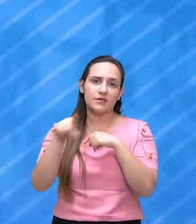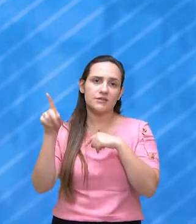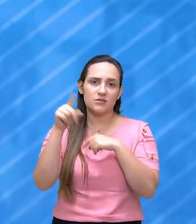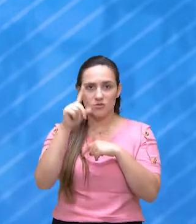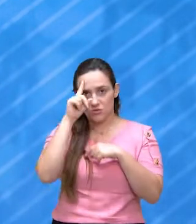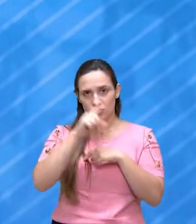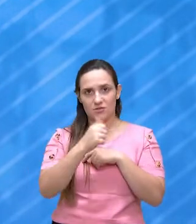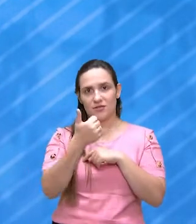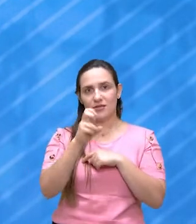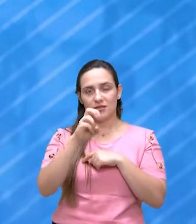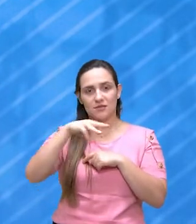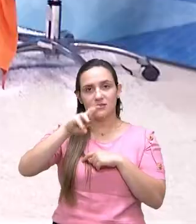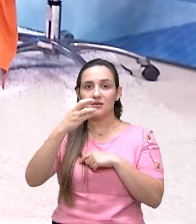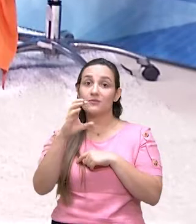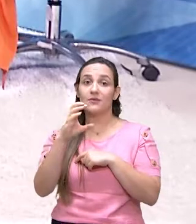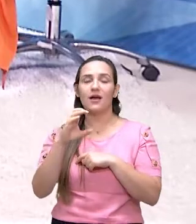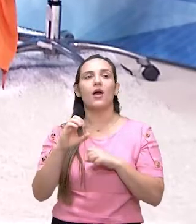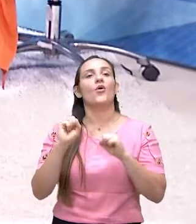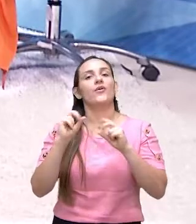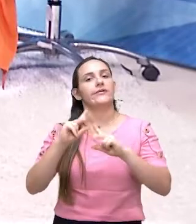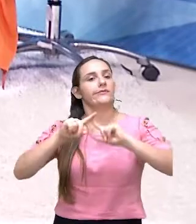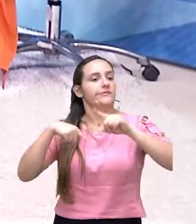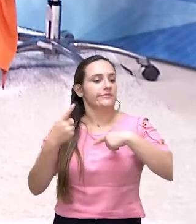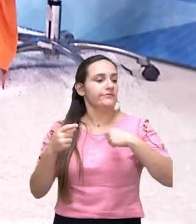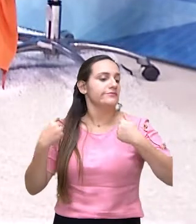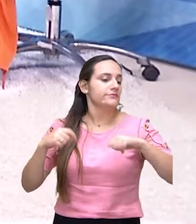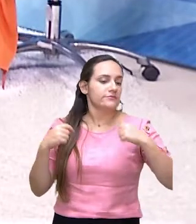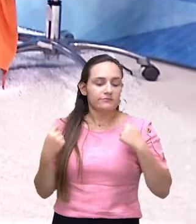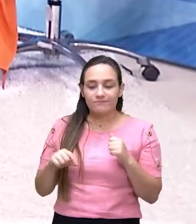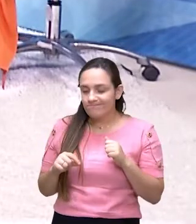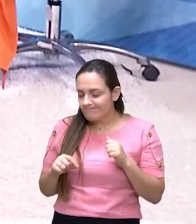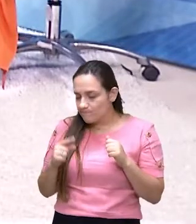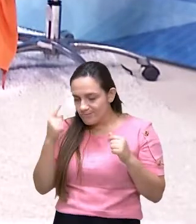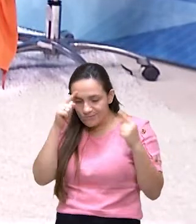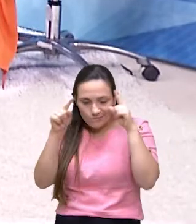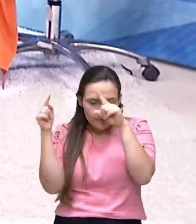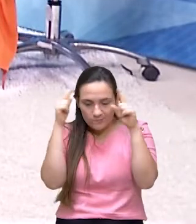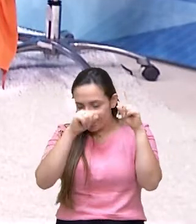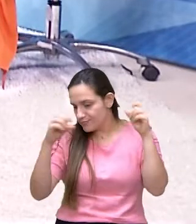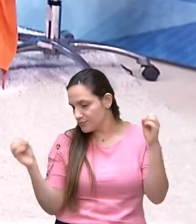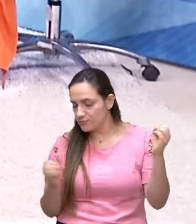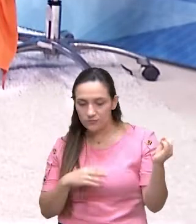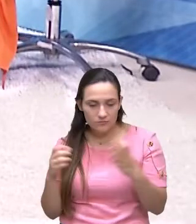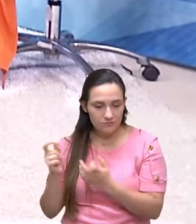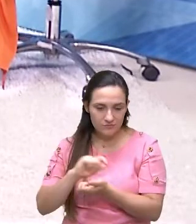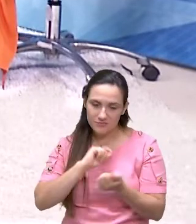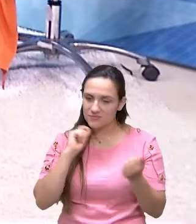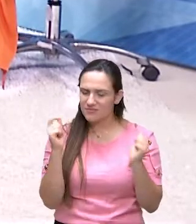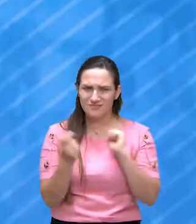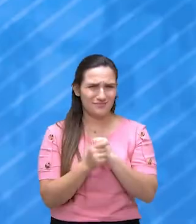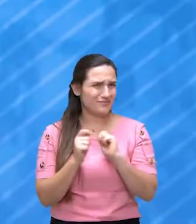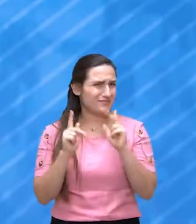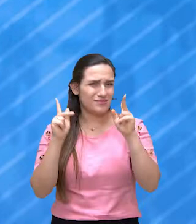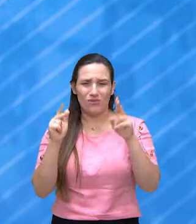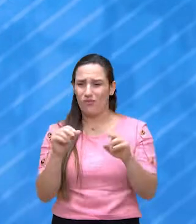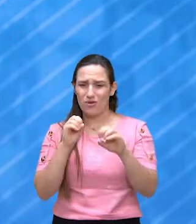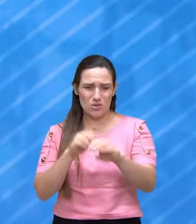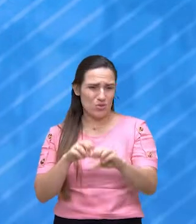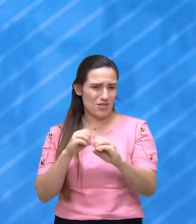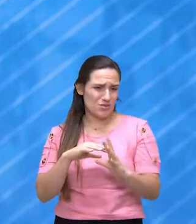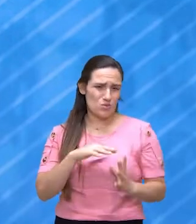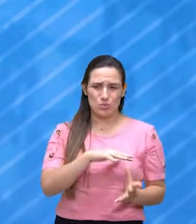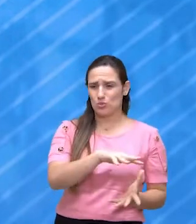quinze de Março EA partir de então houve realmente uma reinvenção da escola superior de advocacia assim